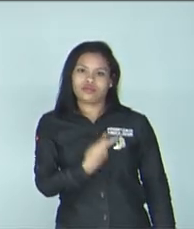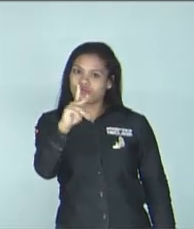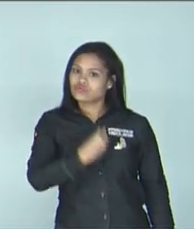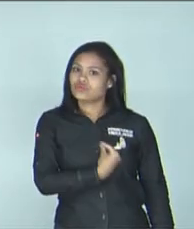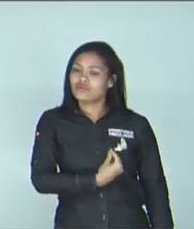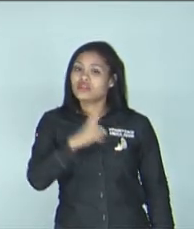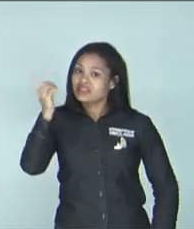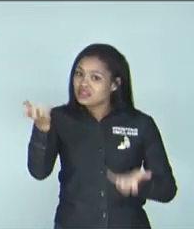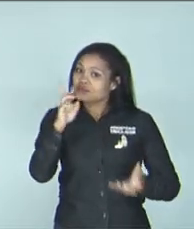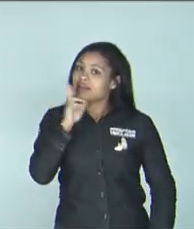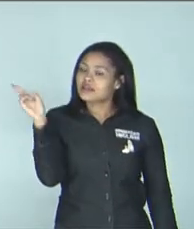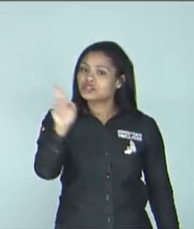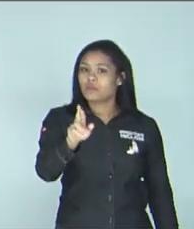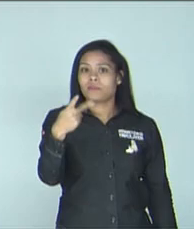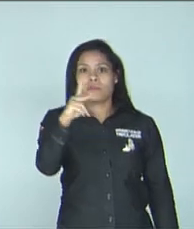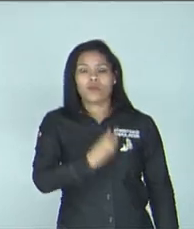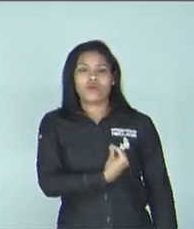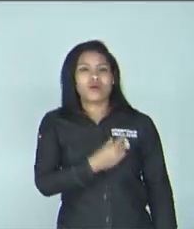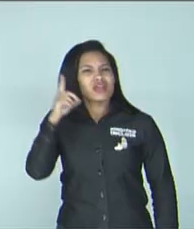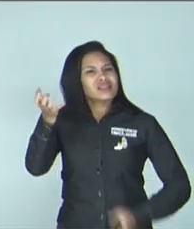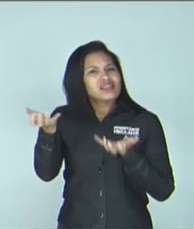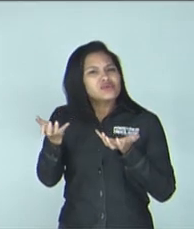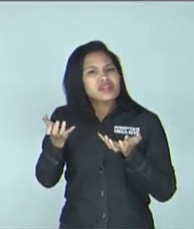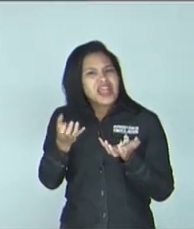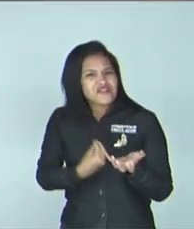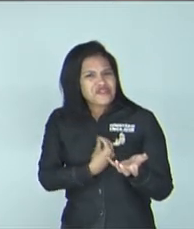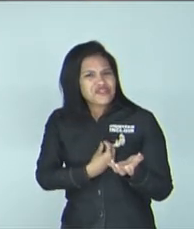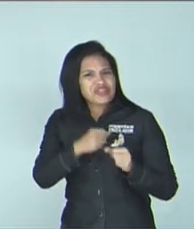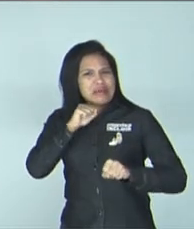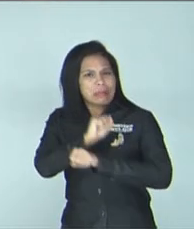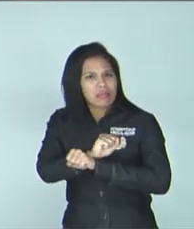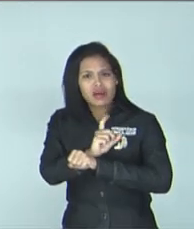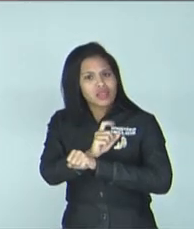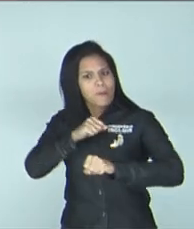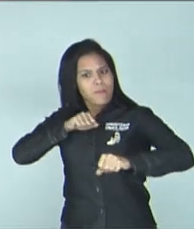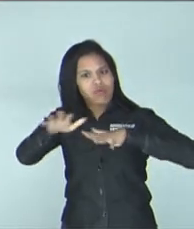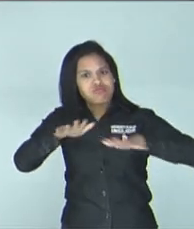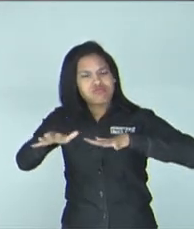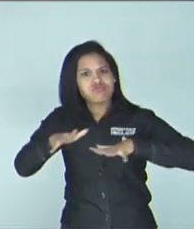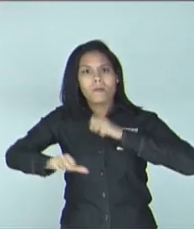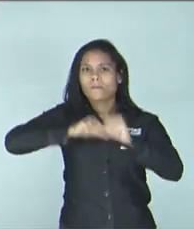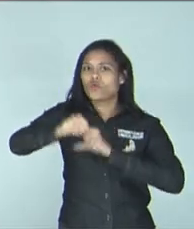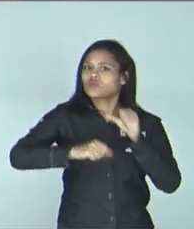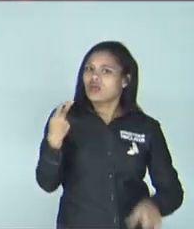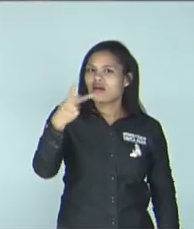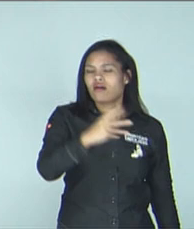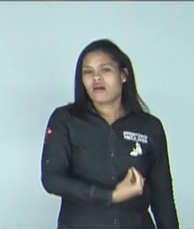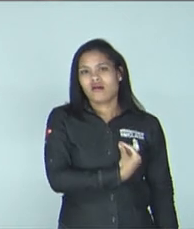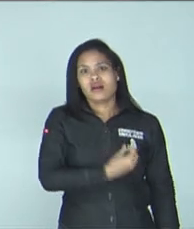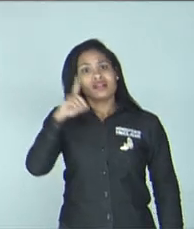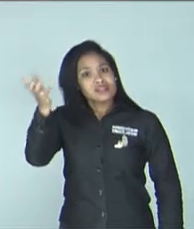responder a você deus quer mexer com você deus quer a mobilizar você se